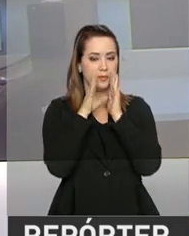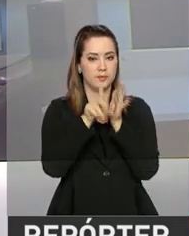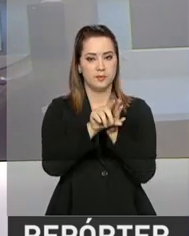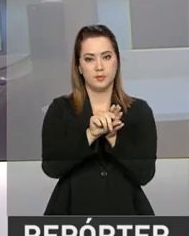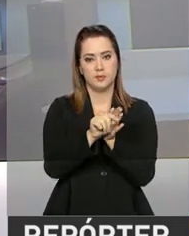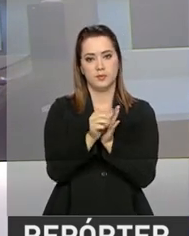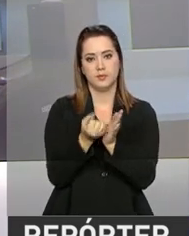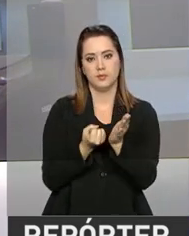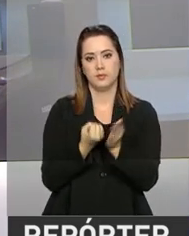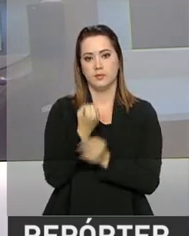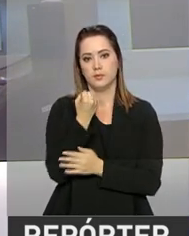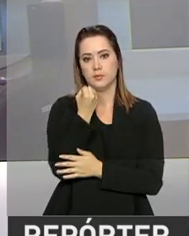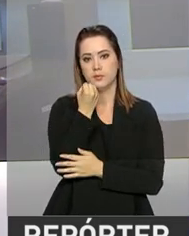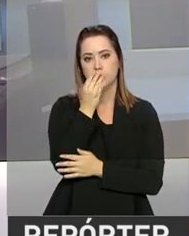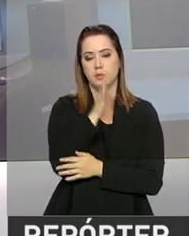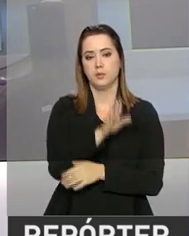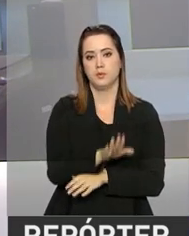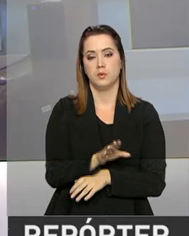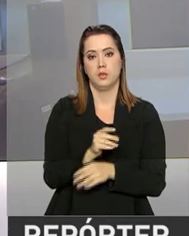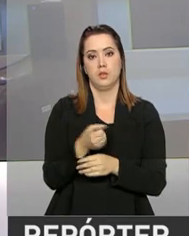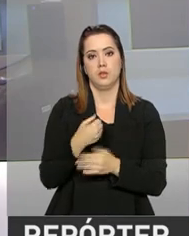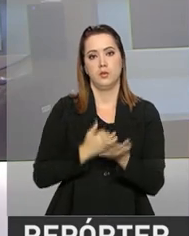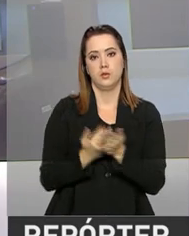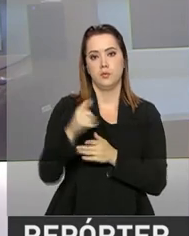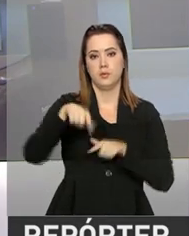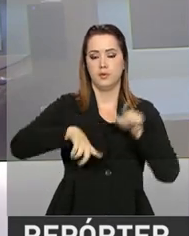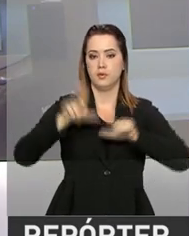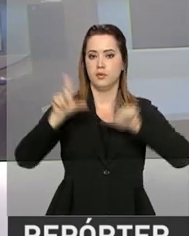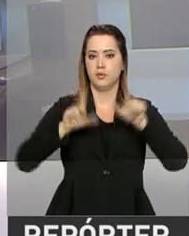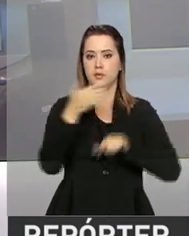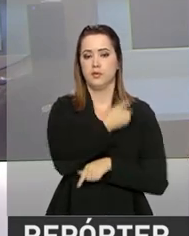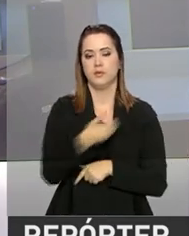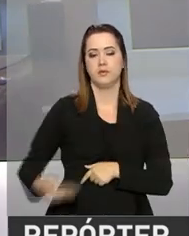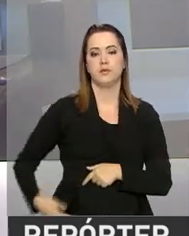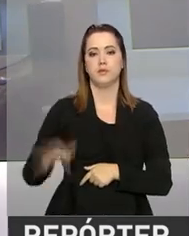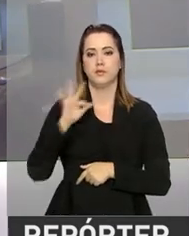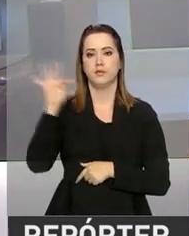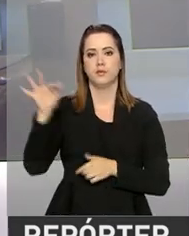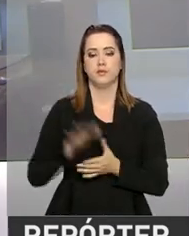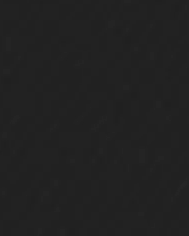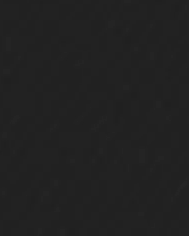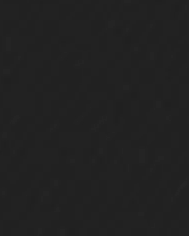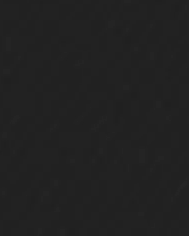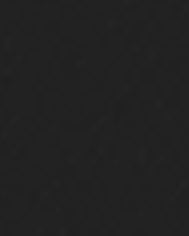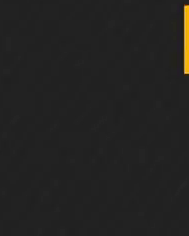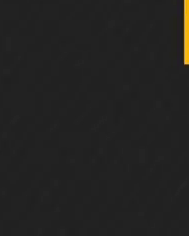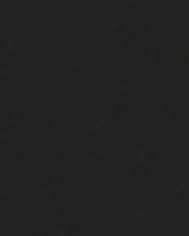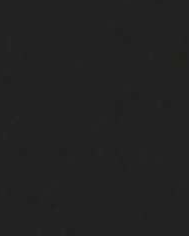novidades em nossas redes sociais. Continue com a gente aqui na NBR, na TV do Governo Federal.